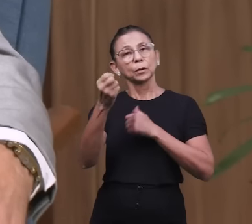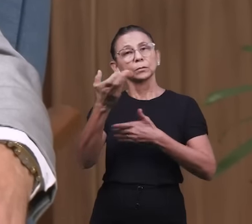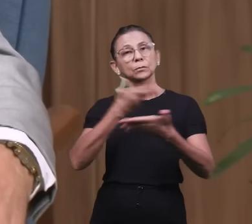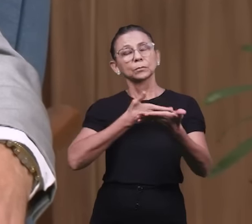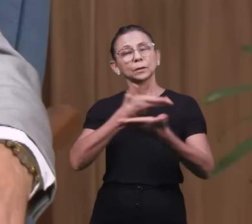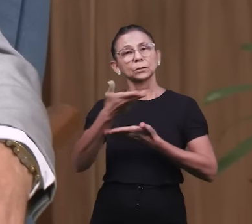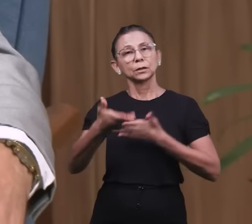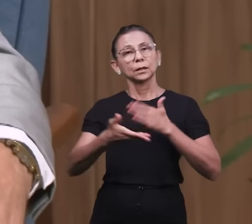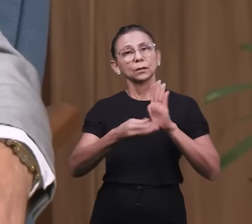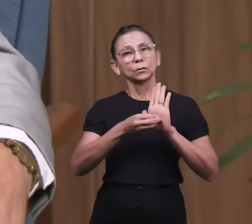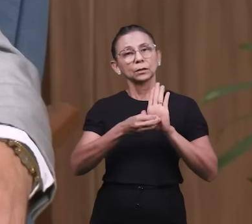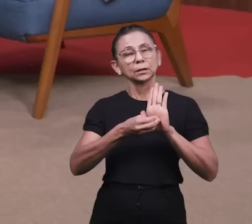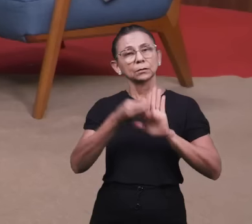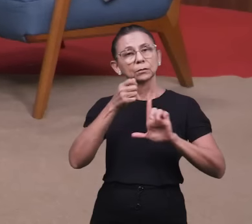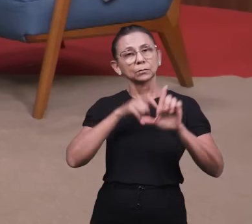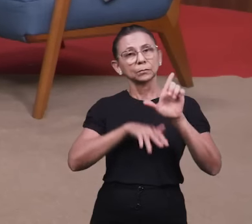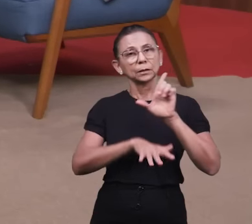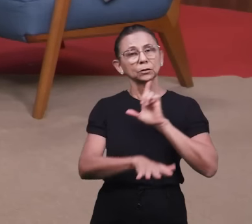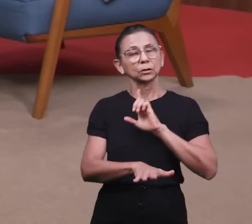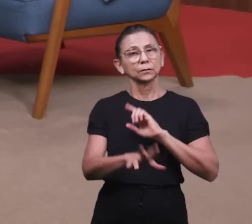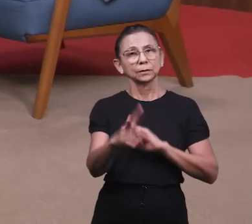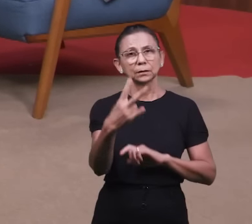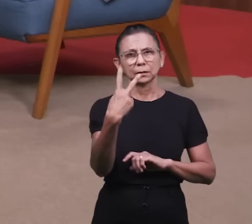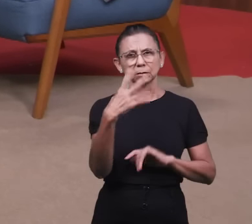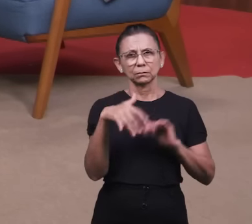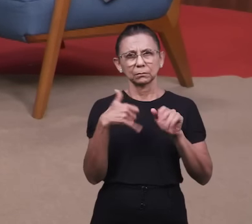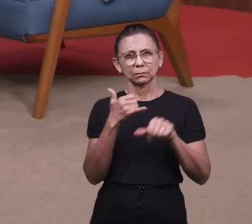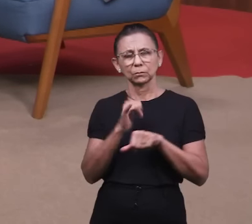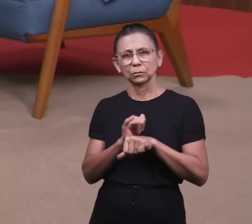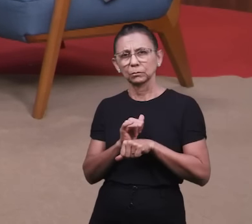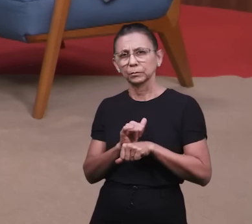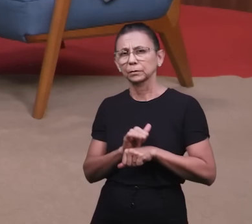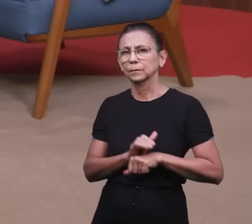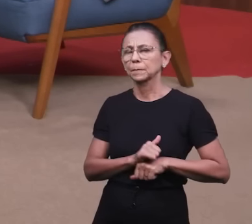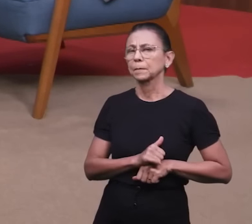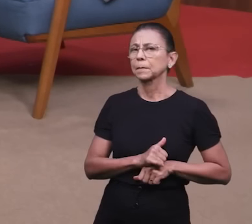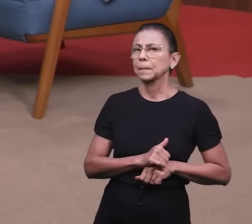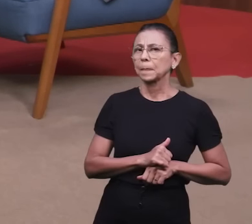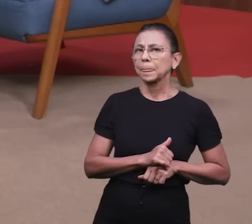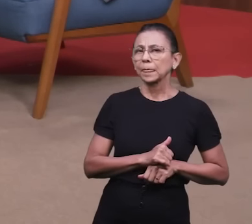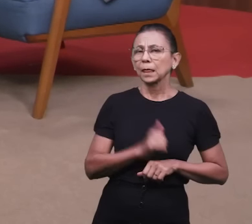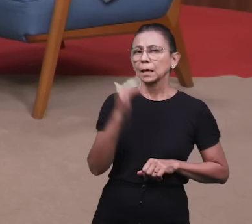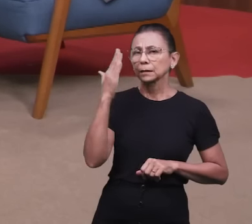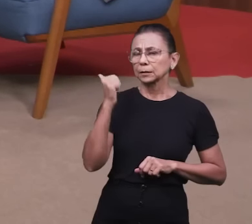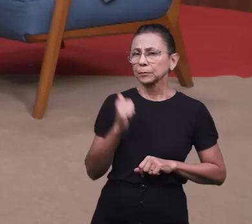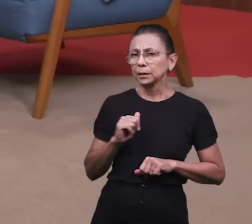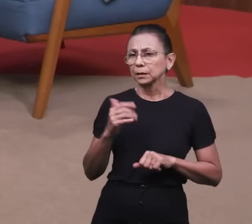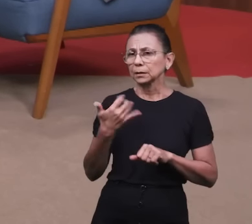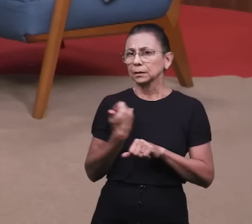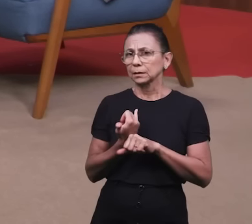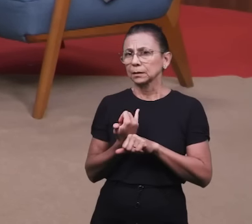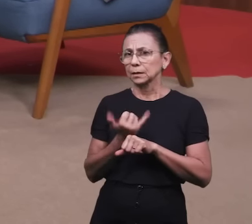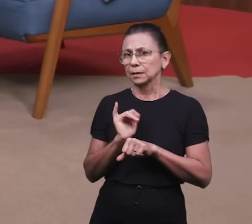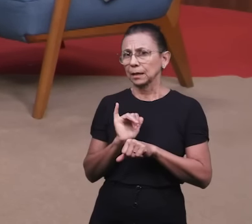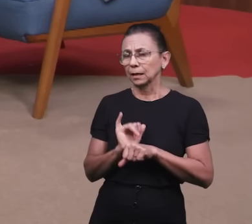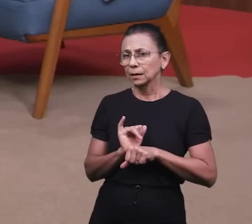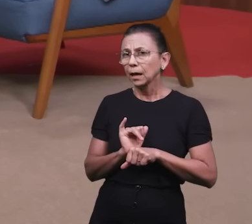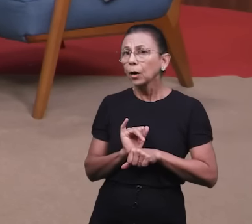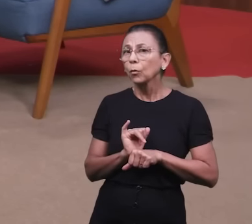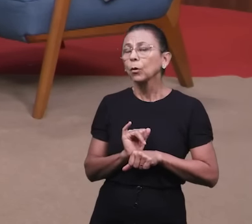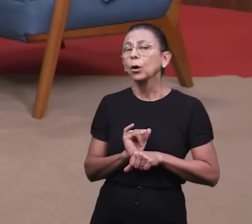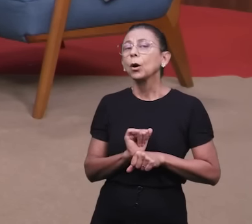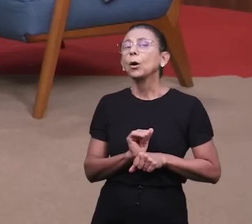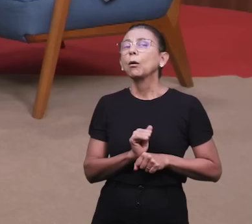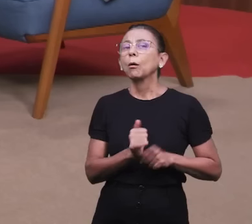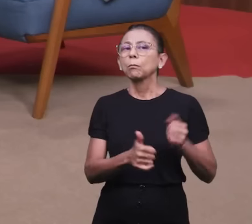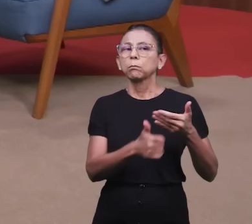os nossos conteúdos e você que está nos assistindo aqui no YouTube Você sabia que nesse canal no nosso canal Aqui você encontra uma